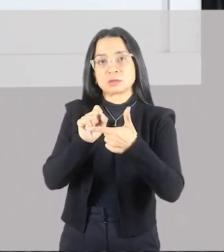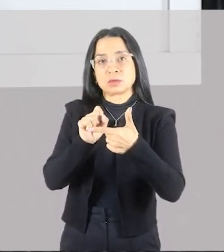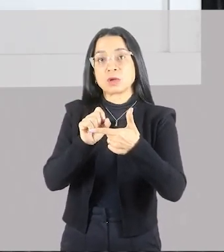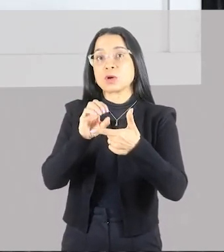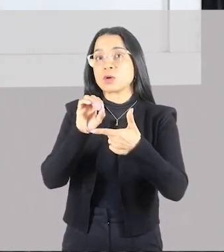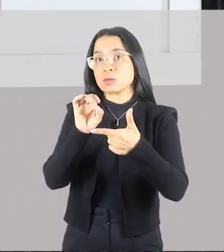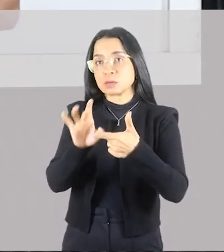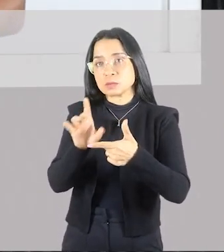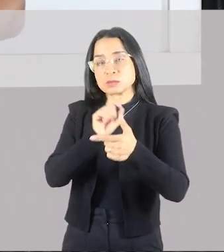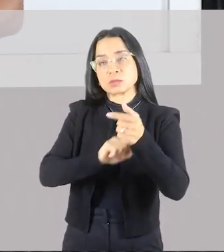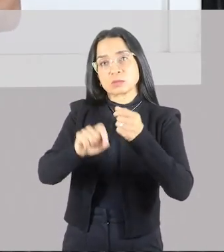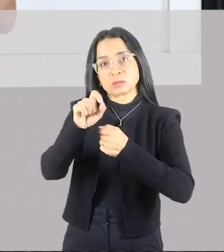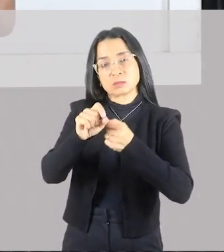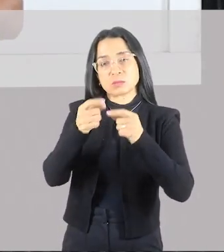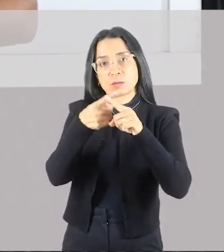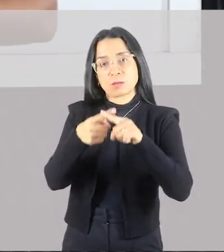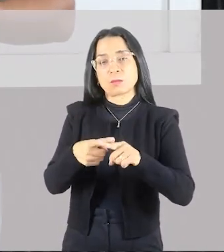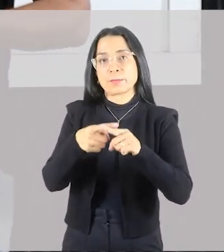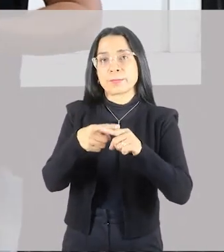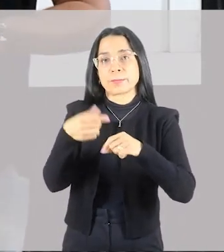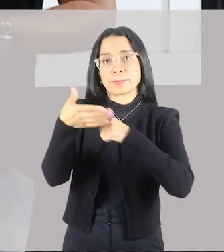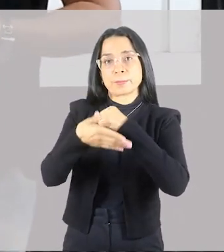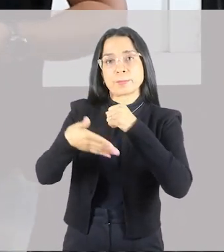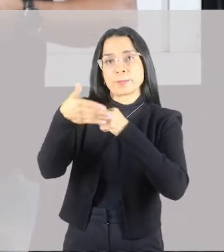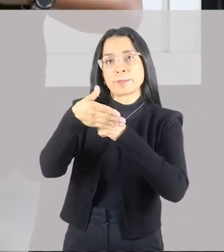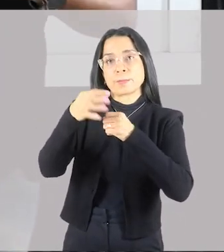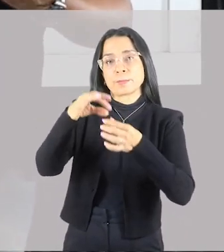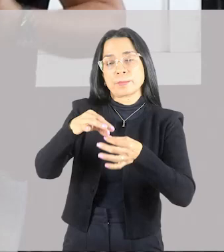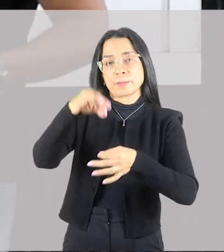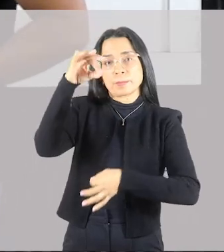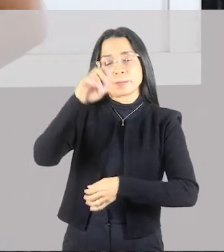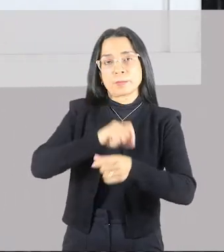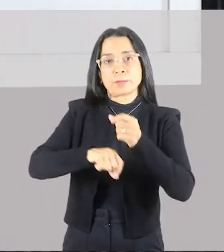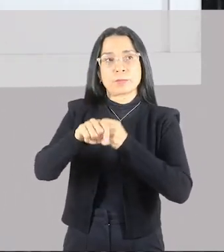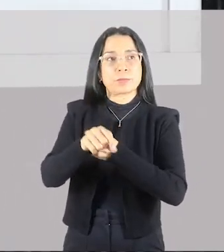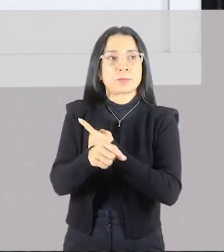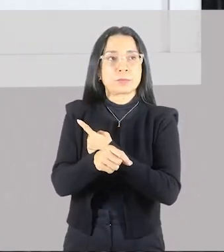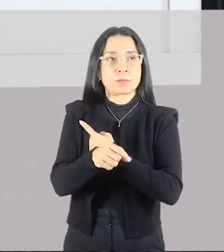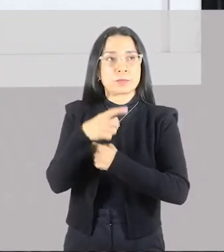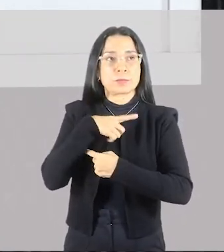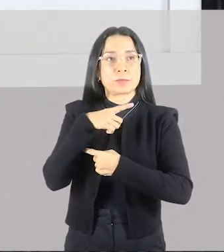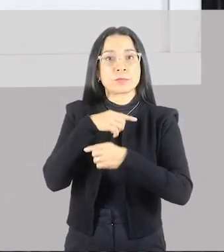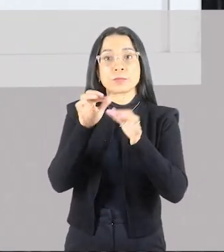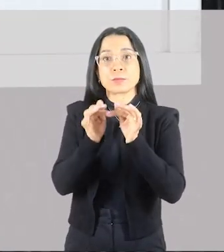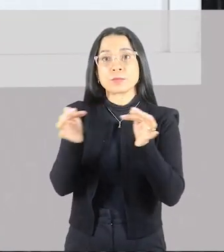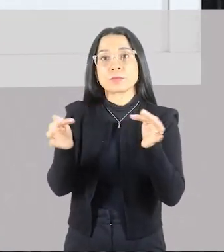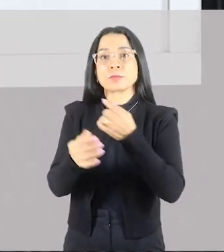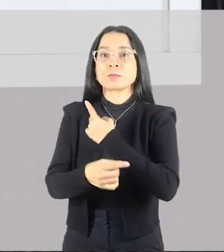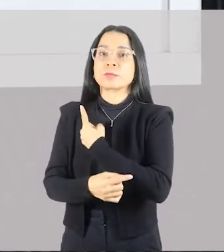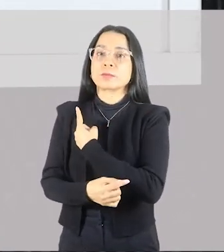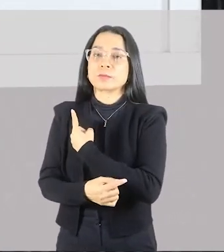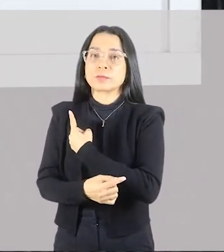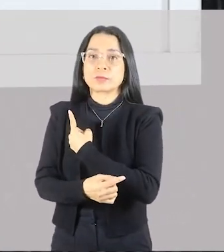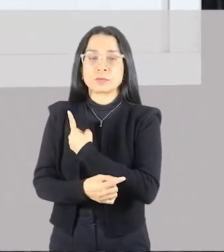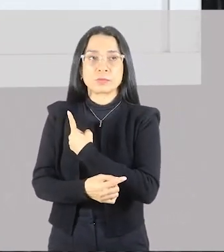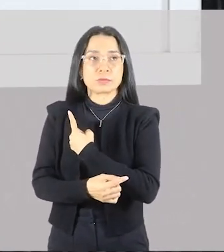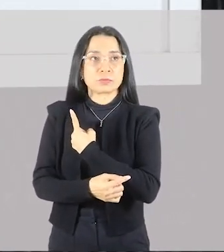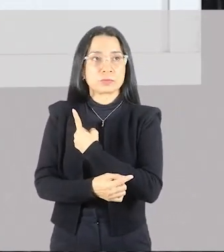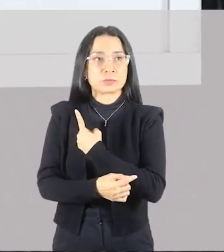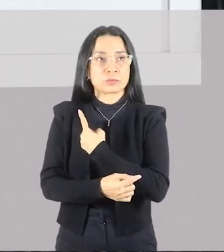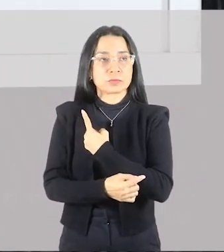altura. Como no caso aqui a base é igual à altura, eu chamei de L, você tem essa fórmula aqui. A área do